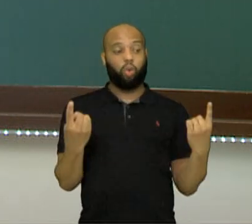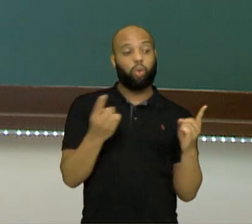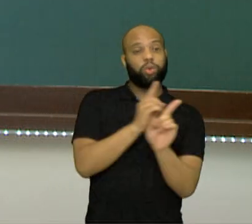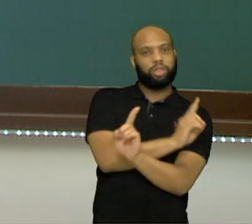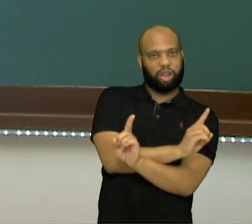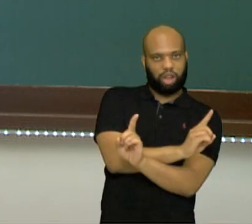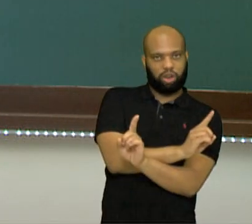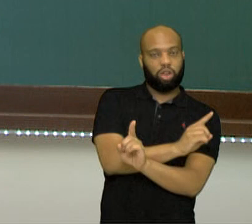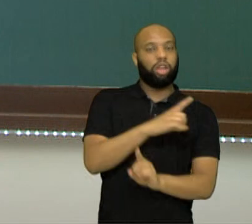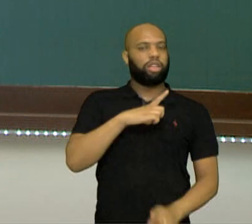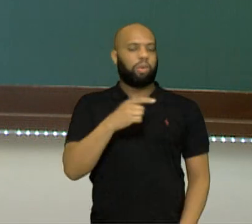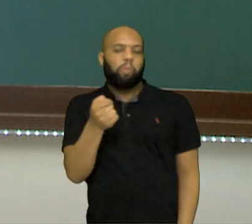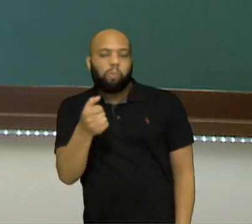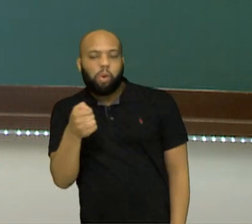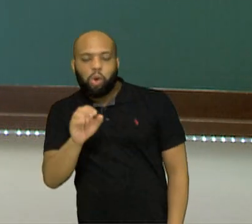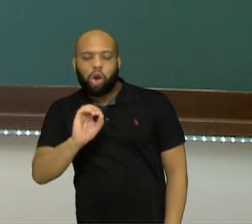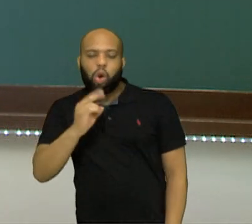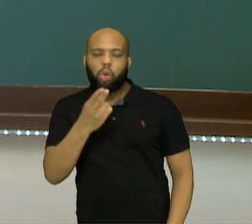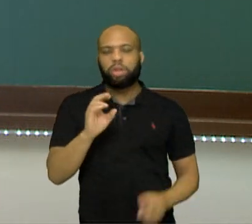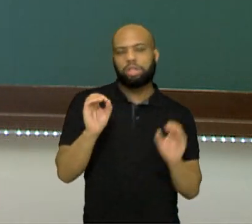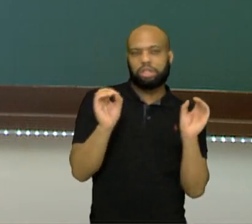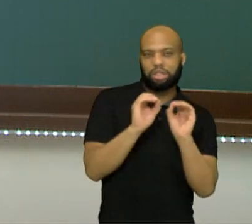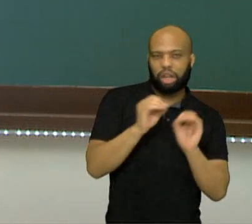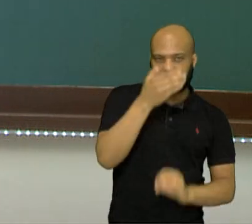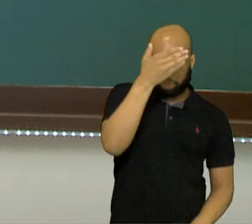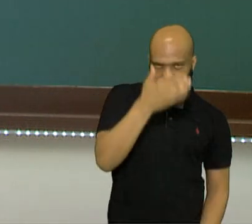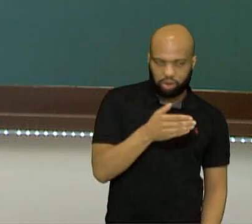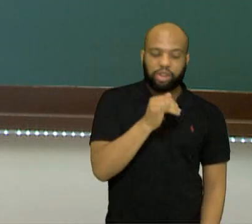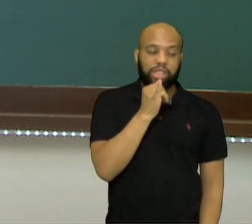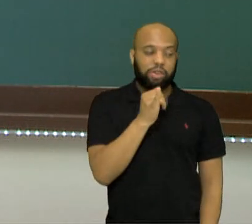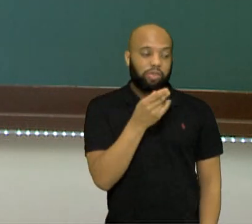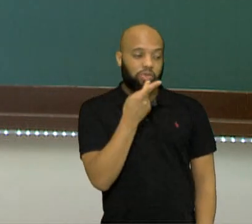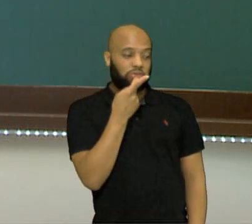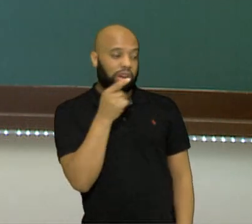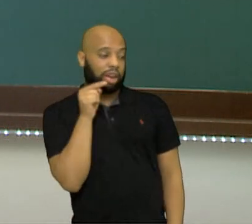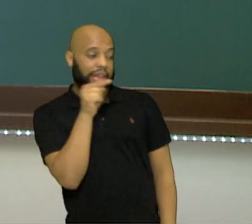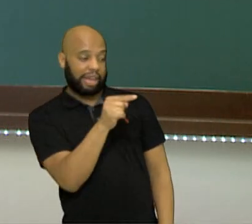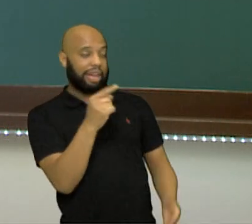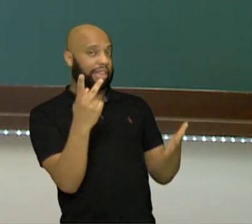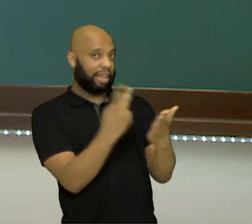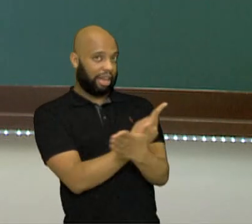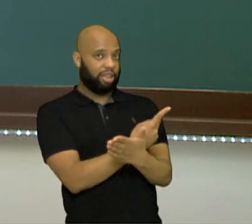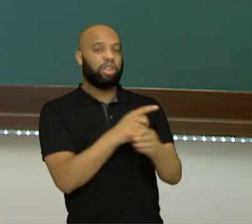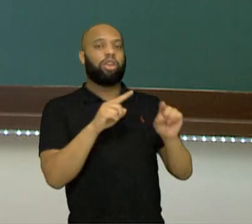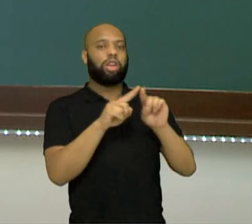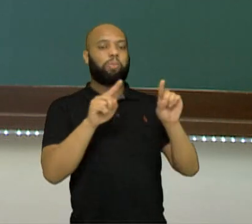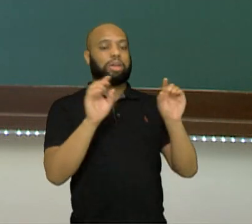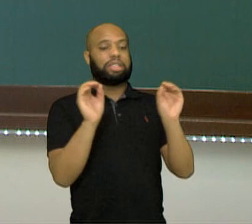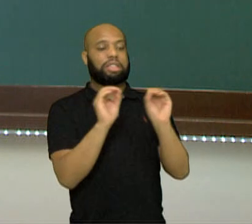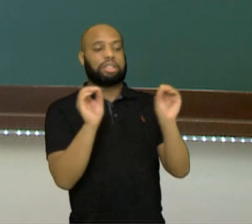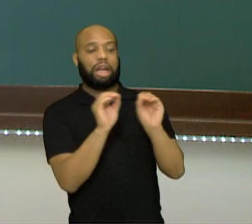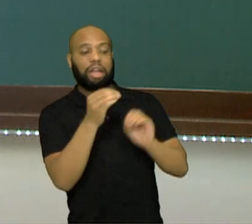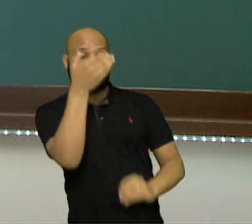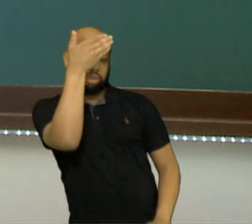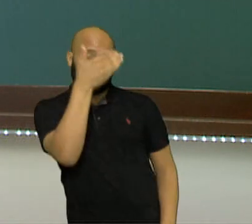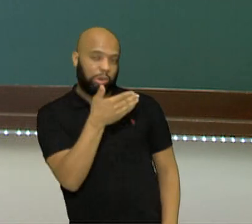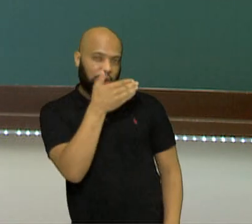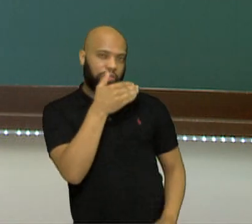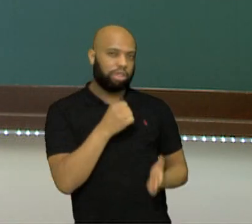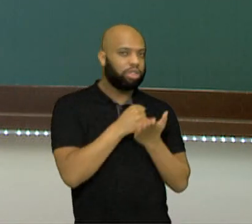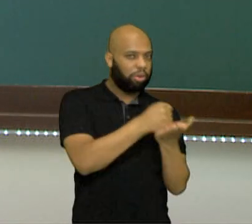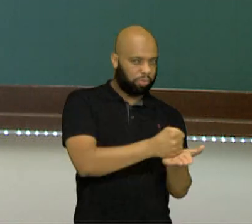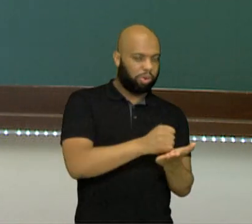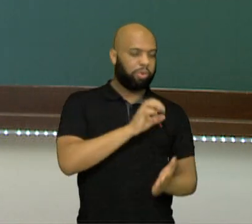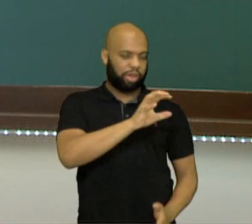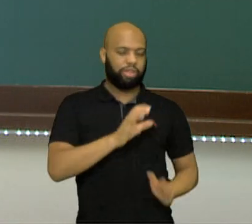ou nenhuma evidência de suporte. Você fala que o outro está errado e não dá muita evidência de suporte para isso, ou